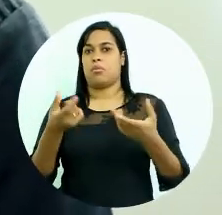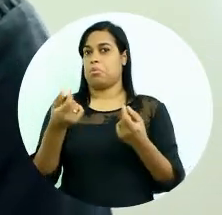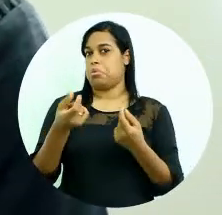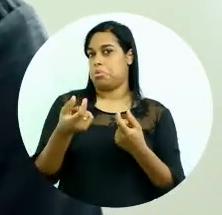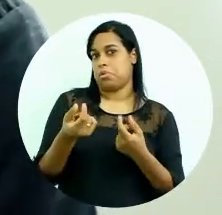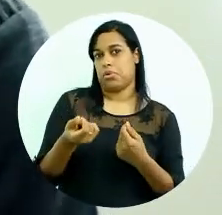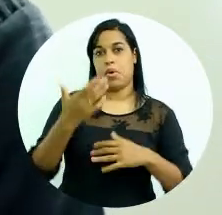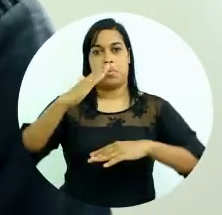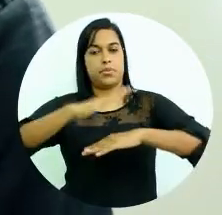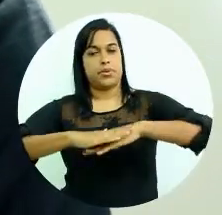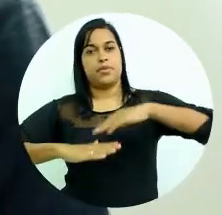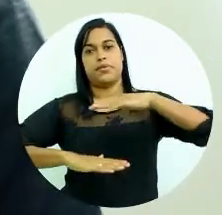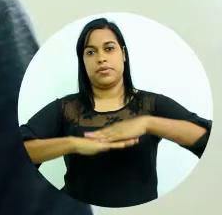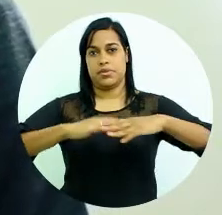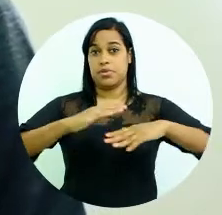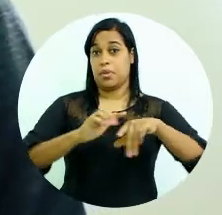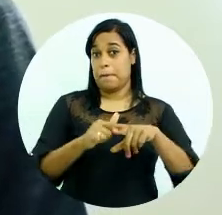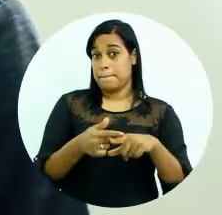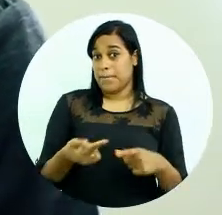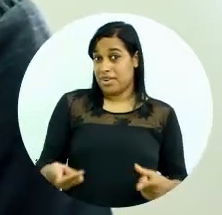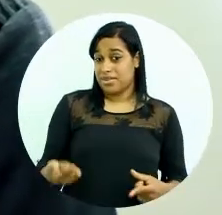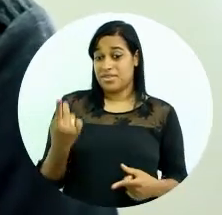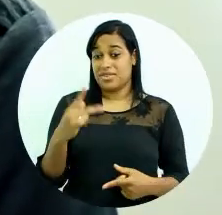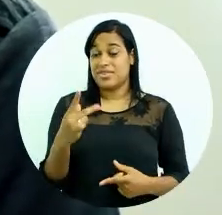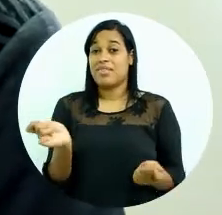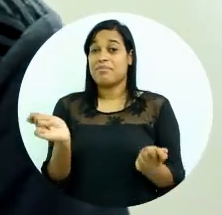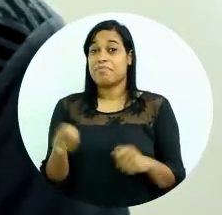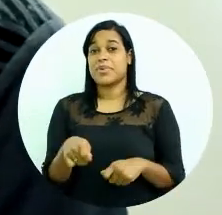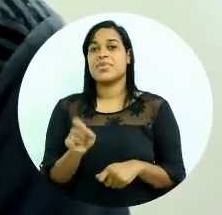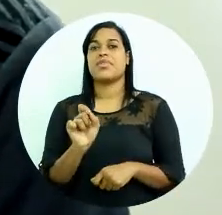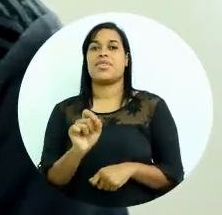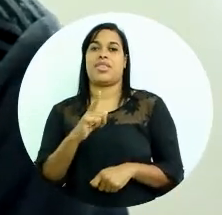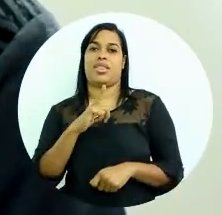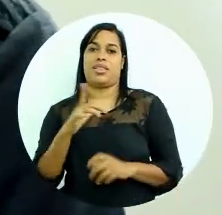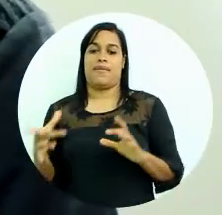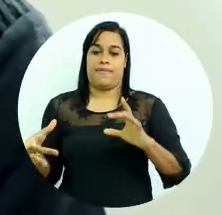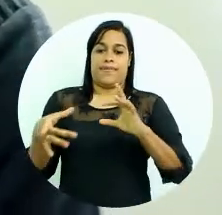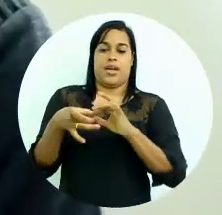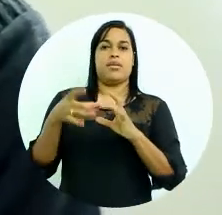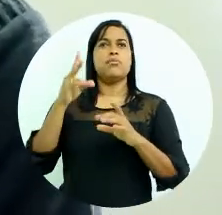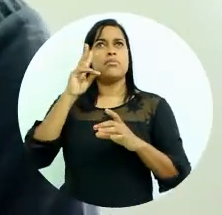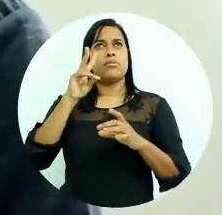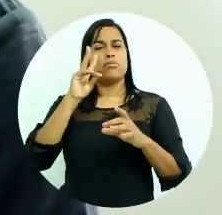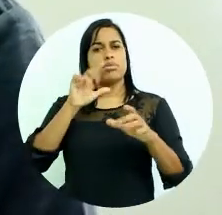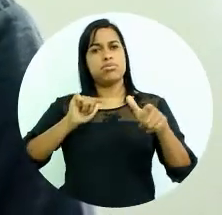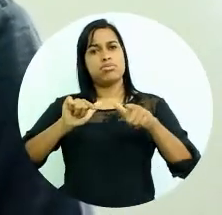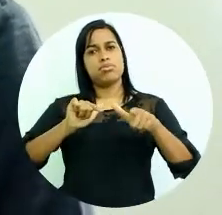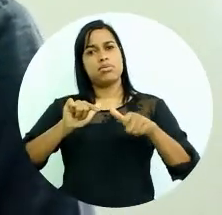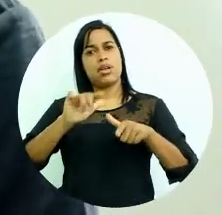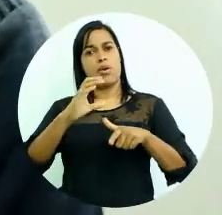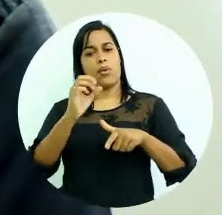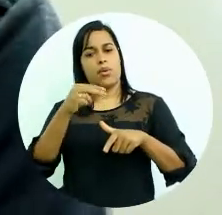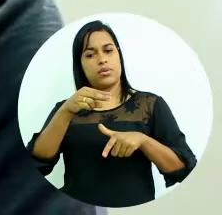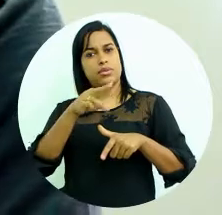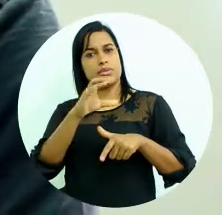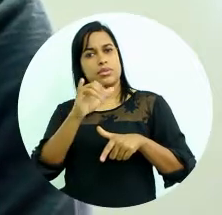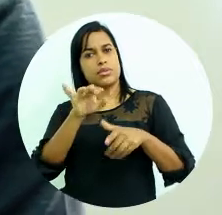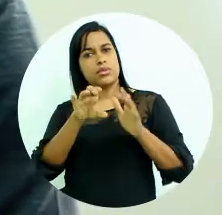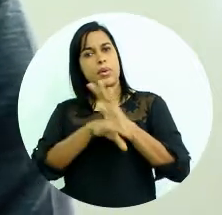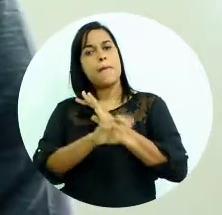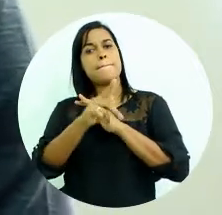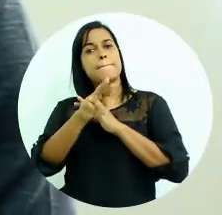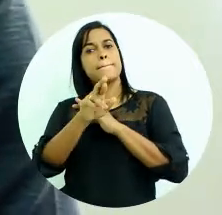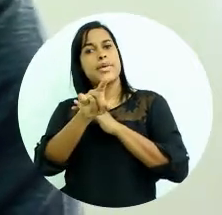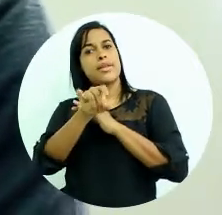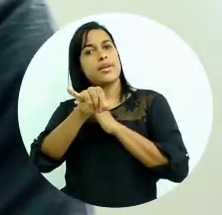à questão monetária ou profissional, mas a essa capacidade vinculada ao conceito de praxis, onde o